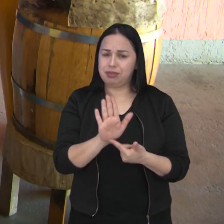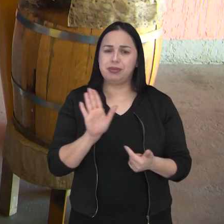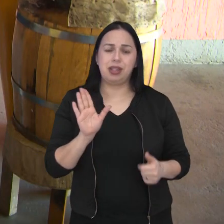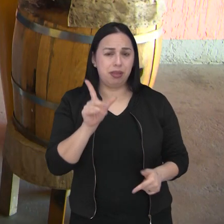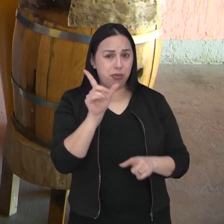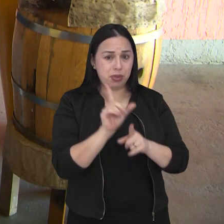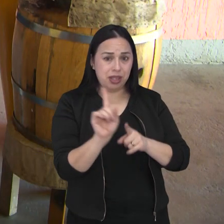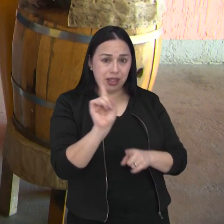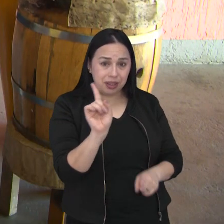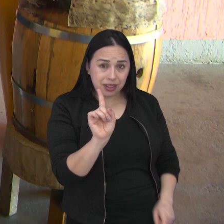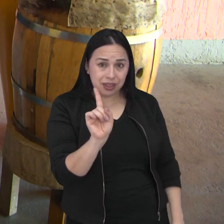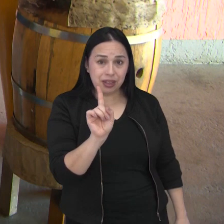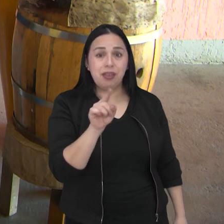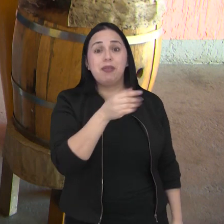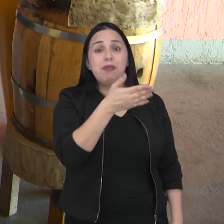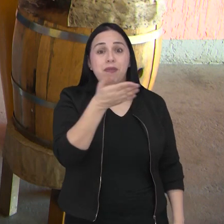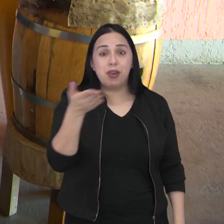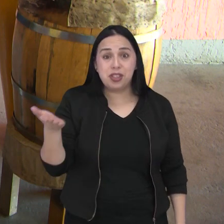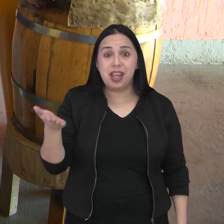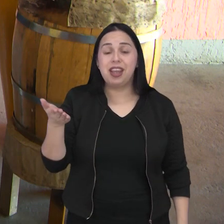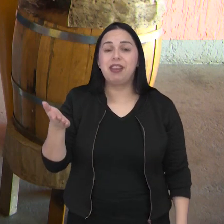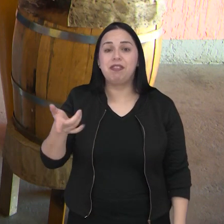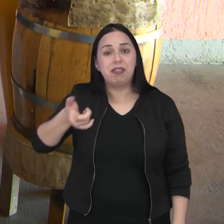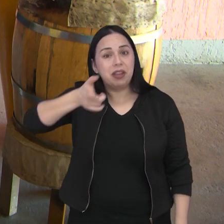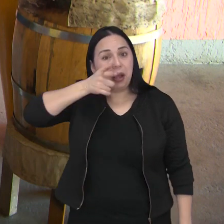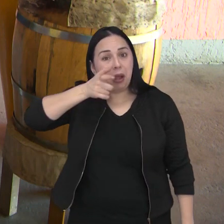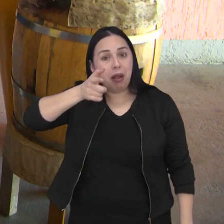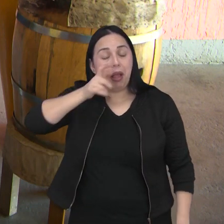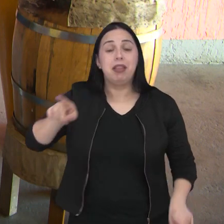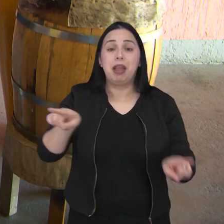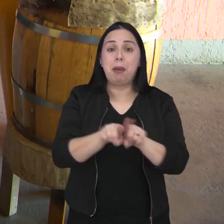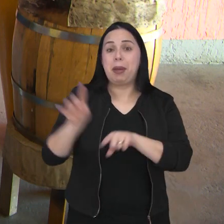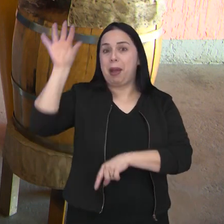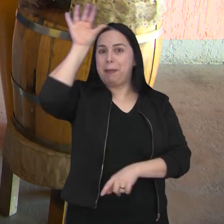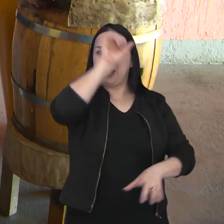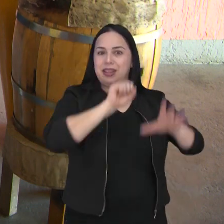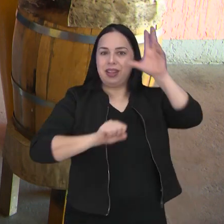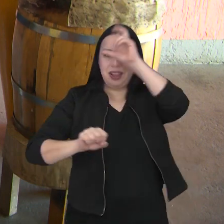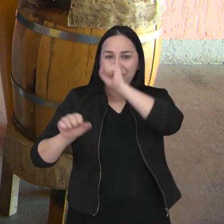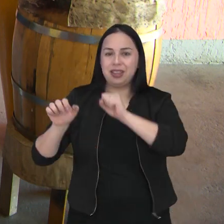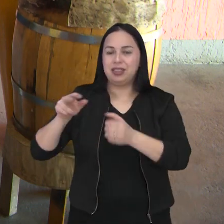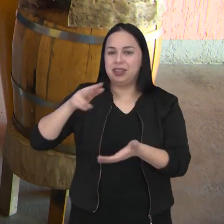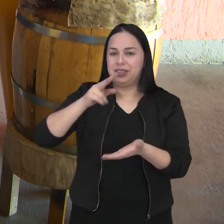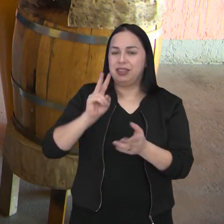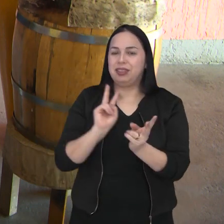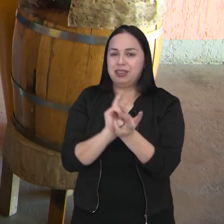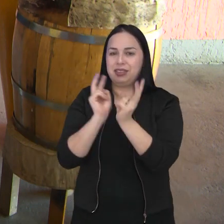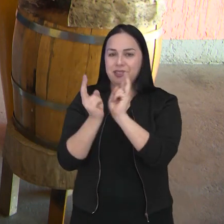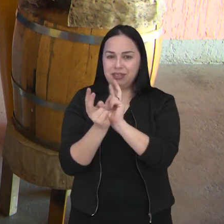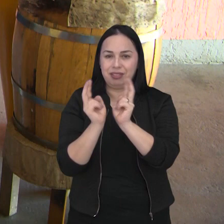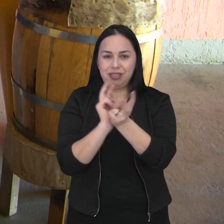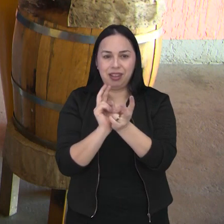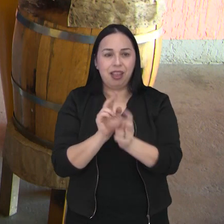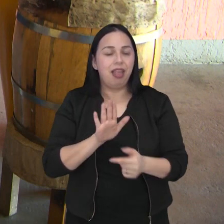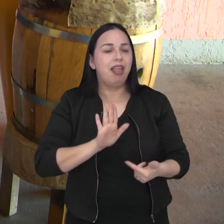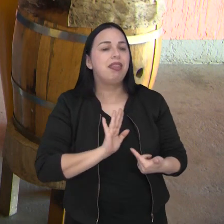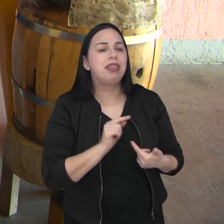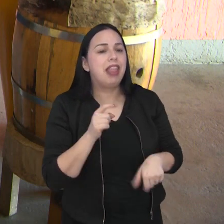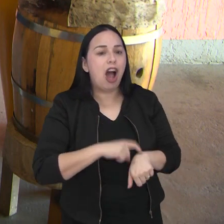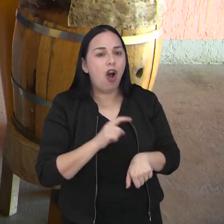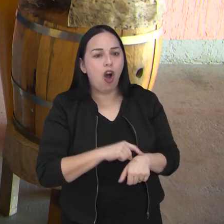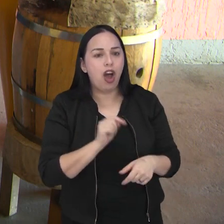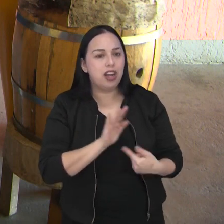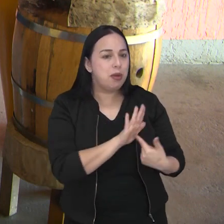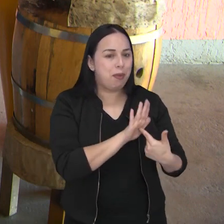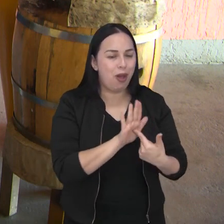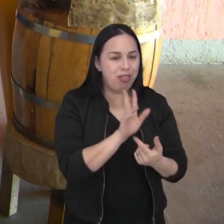aqui, você vai ver daqui a pouquinho, porque eles vão se apresentar aqui pra gente, ó. Não sai daí. Você é meu convidado para também aprender a dançar o jongo.